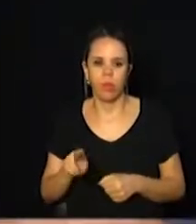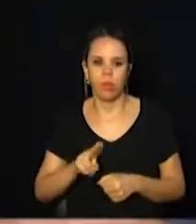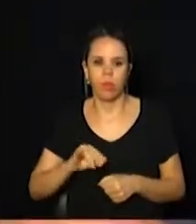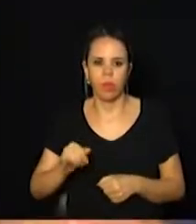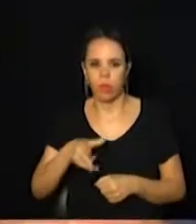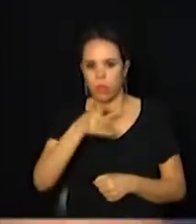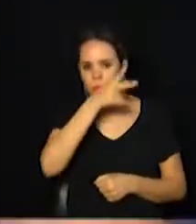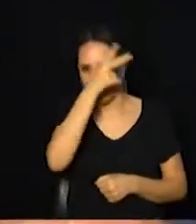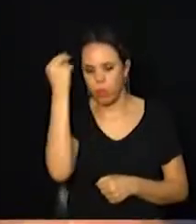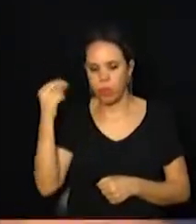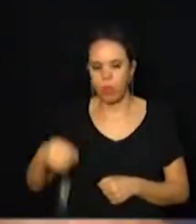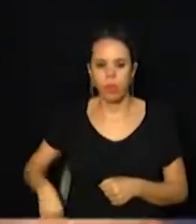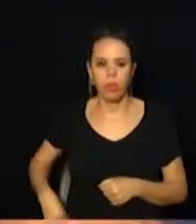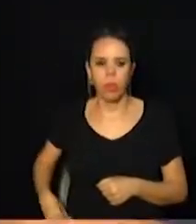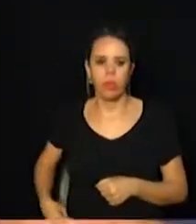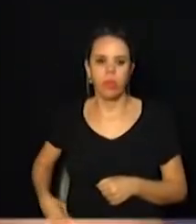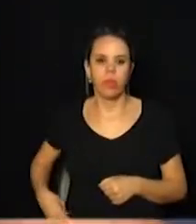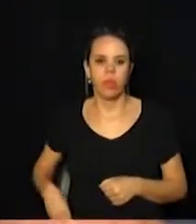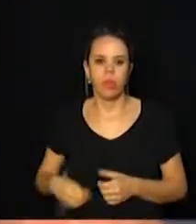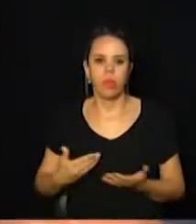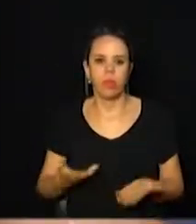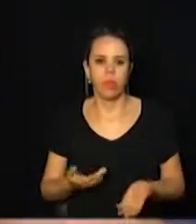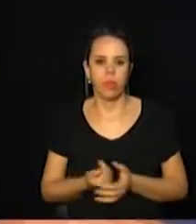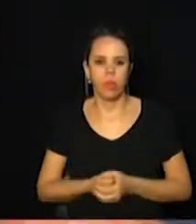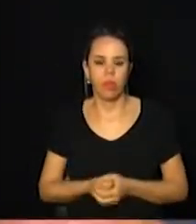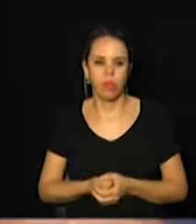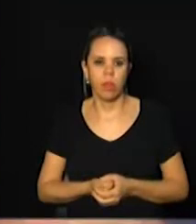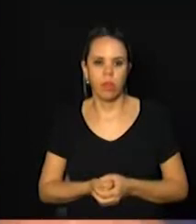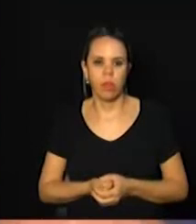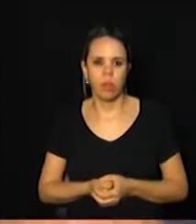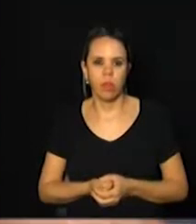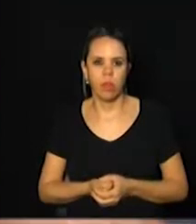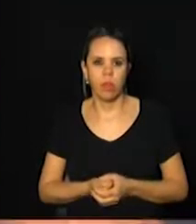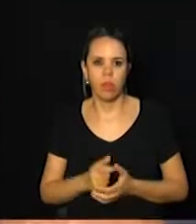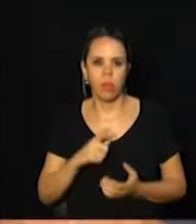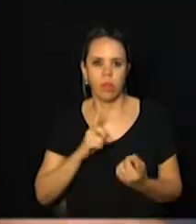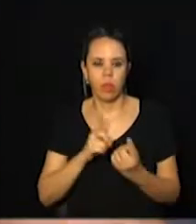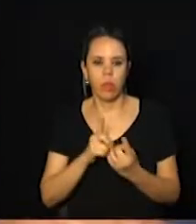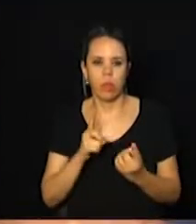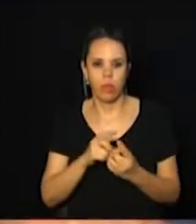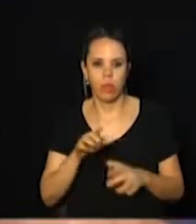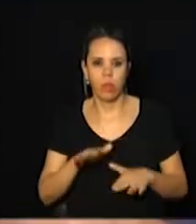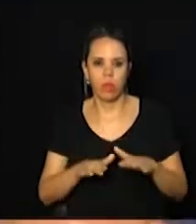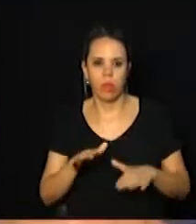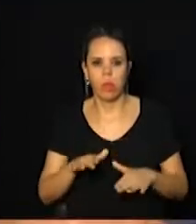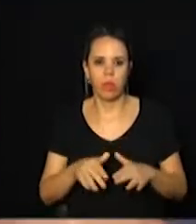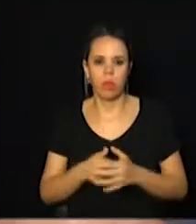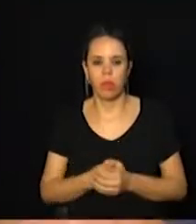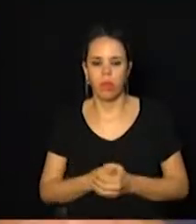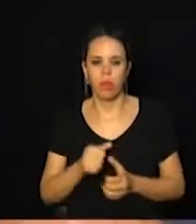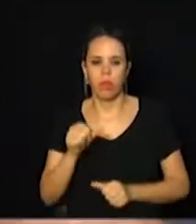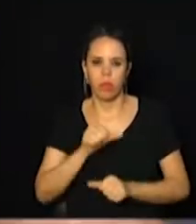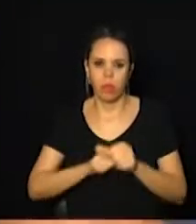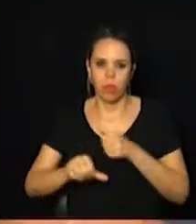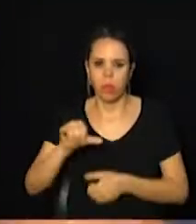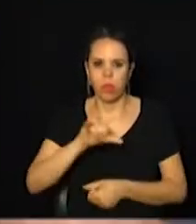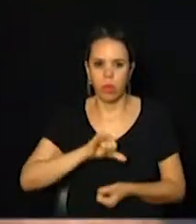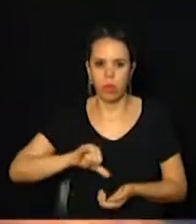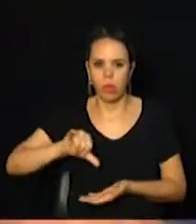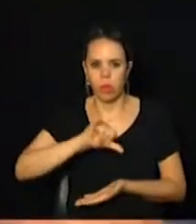utilidade pública e ali eu atendimento abastecimento tem a troca de óleo